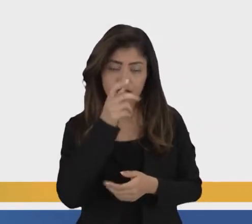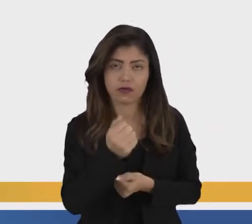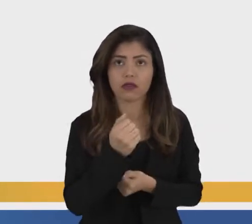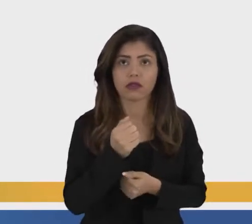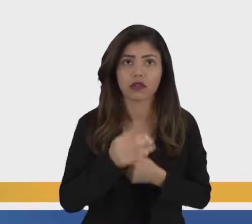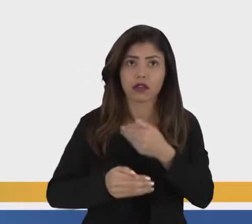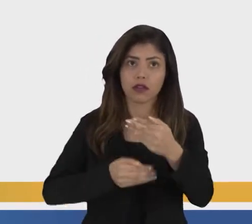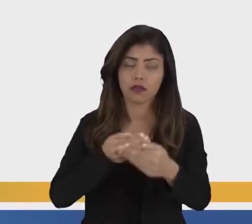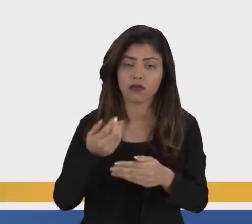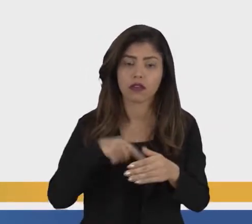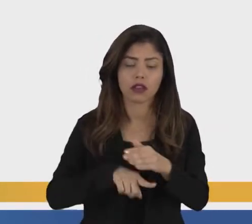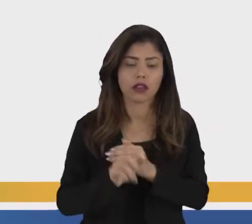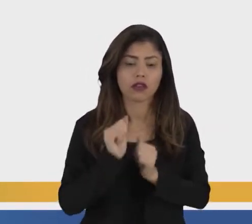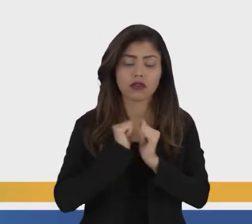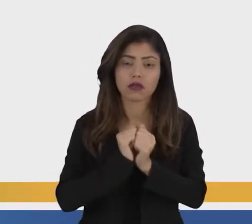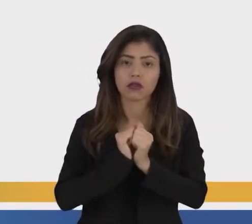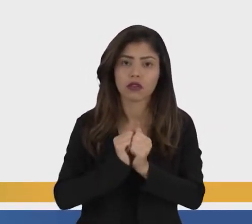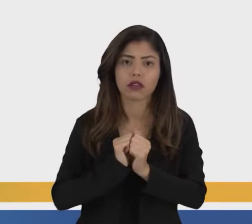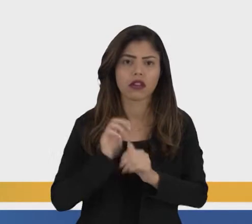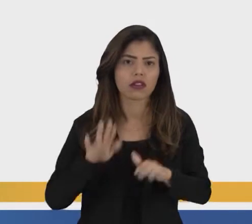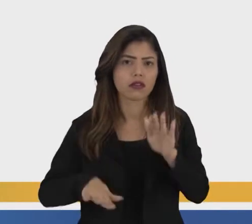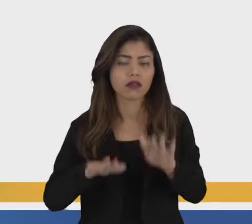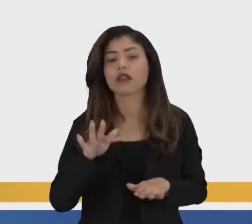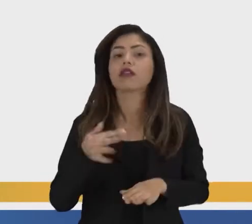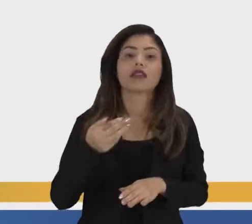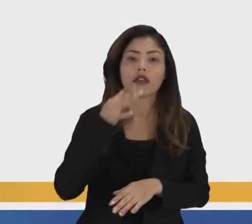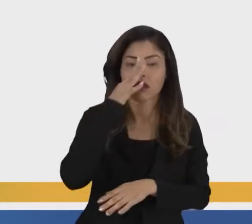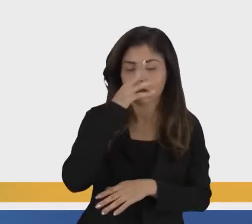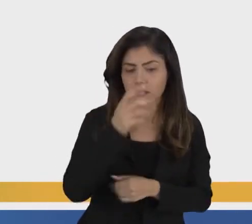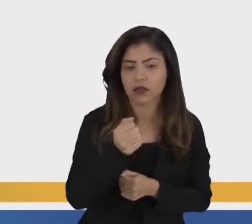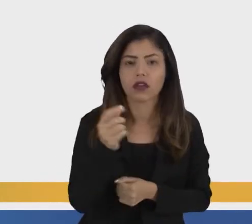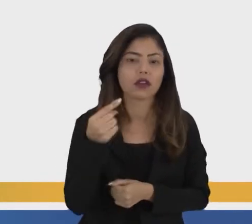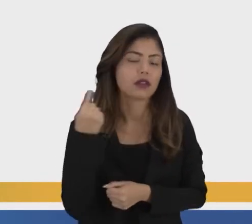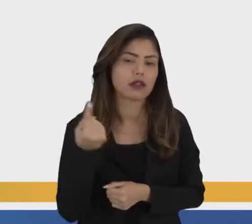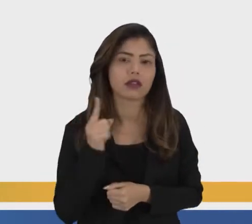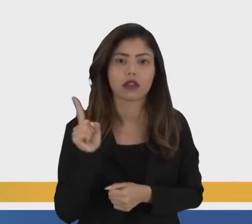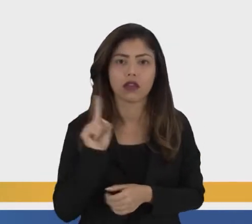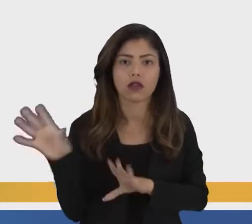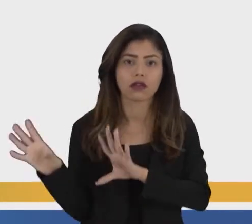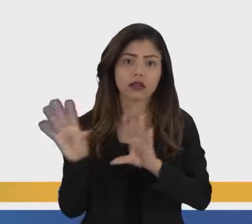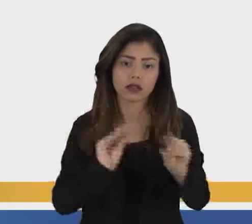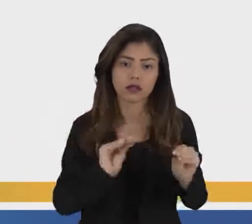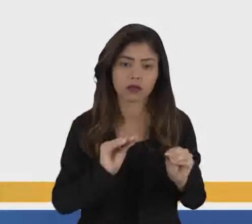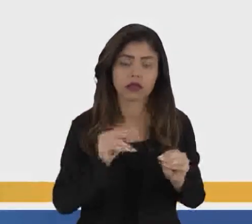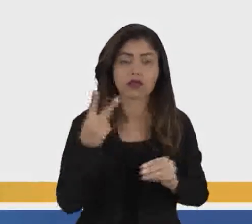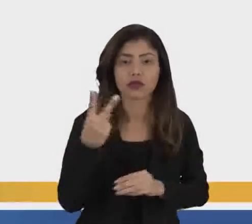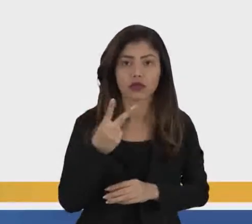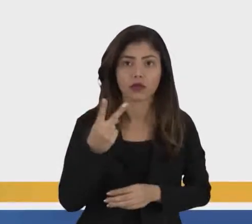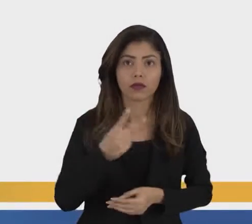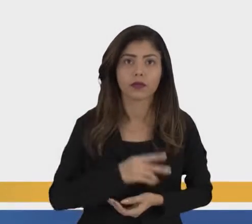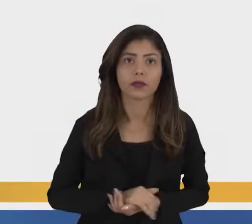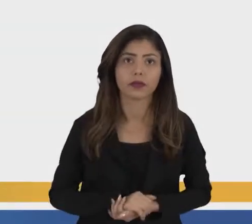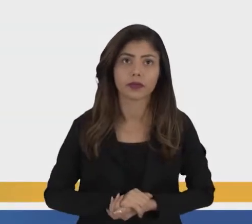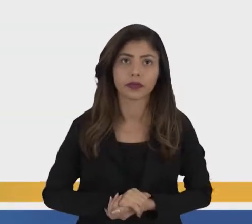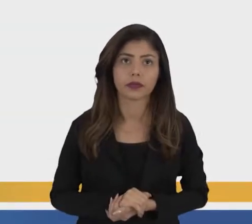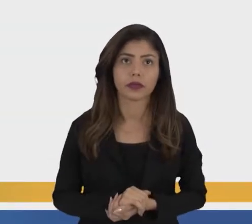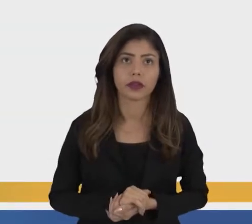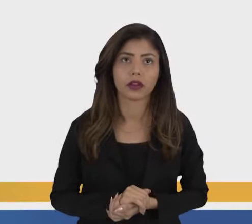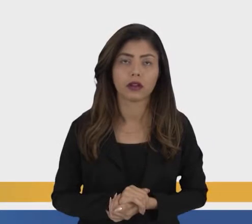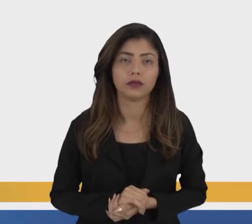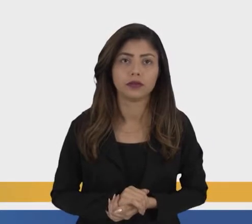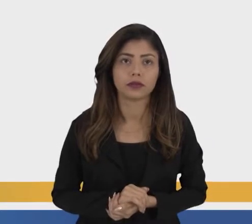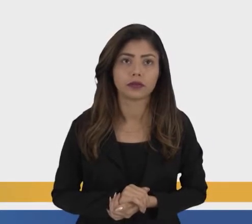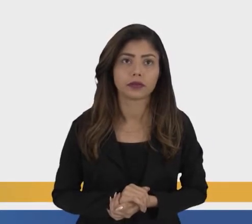num fenômeno. E no caso, essas forças, elas nunca estão sozinhas, elas vêm sempre em pares. Vamos